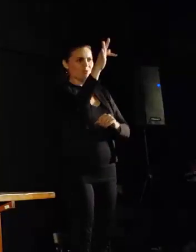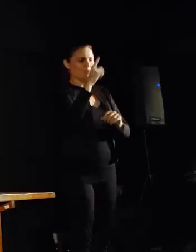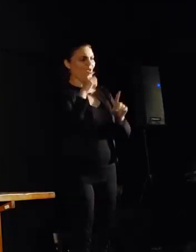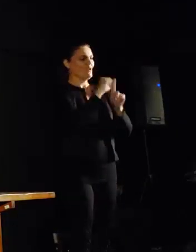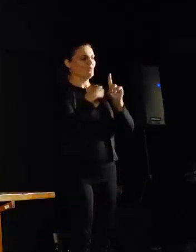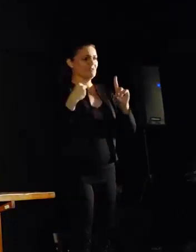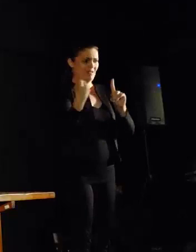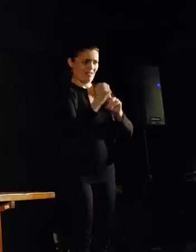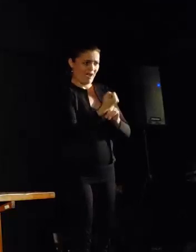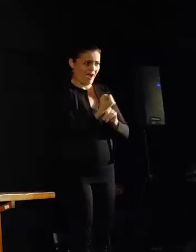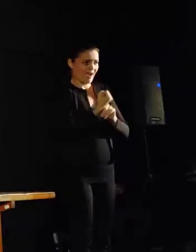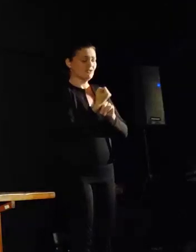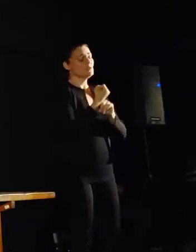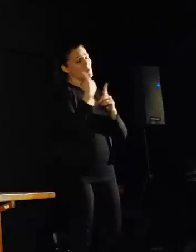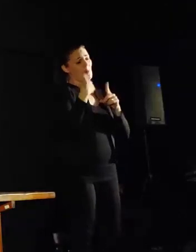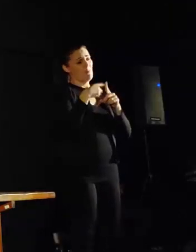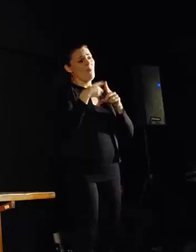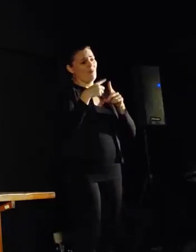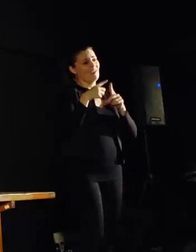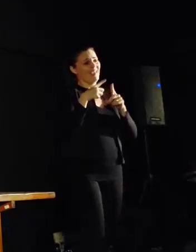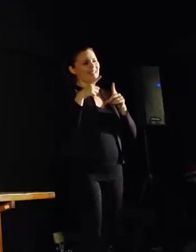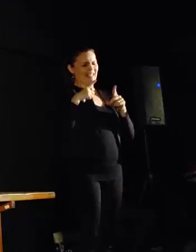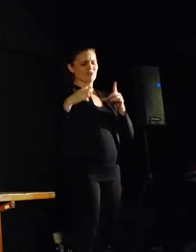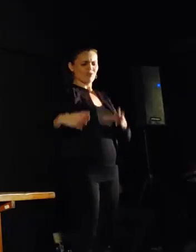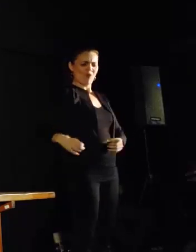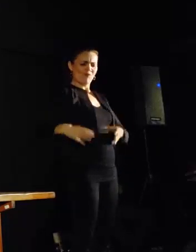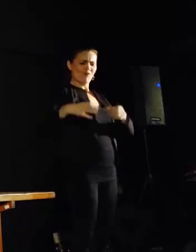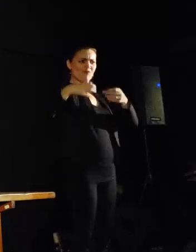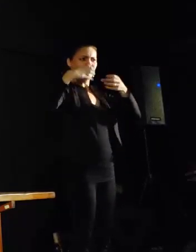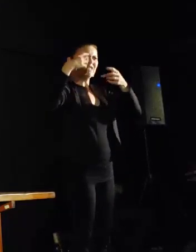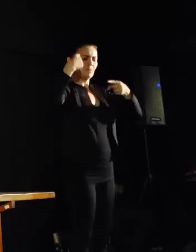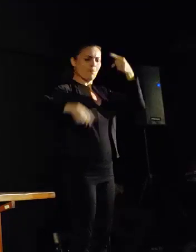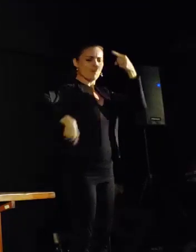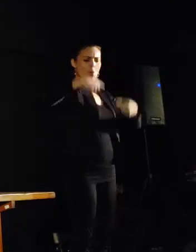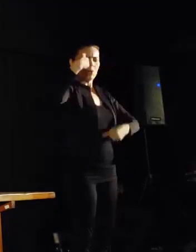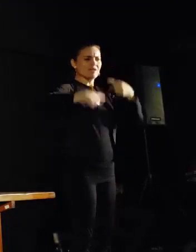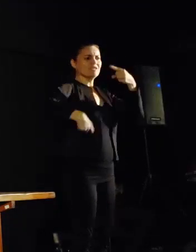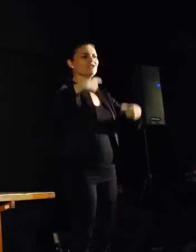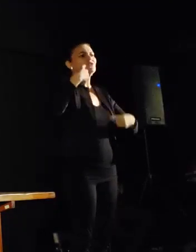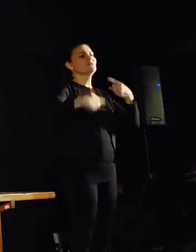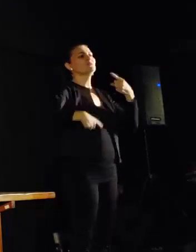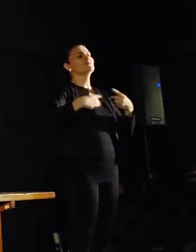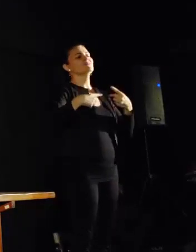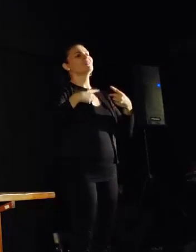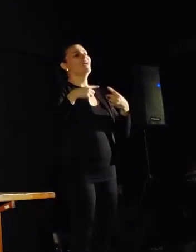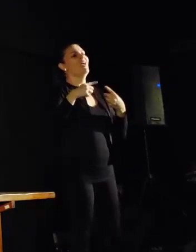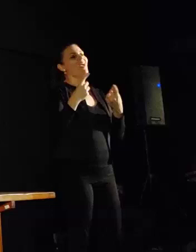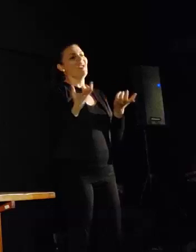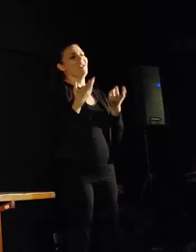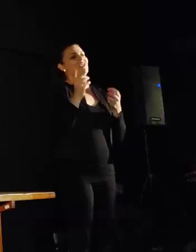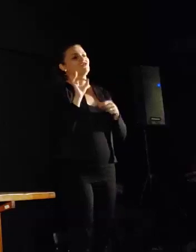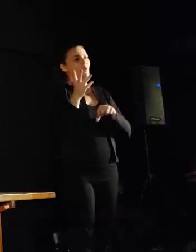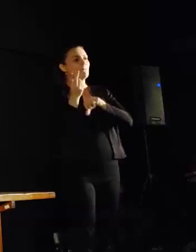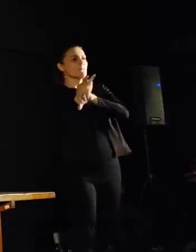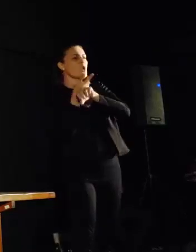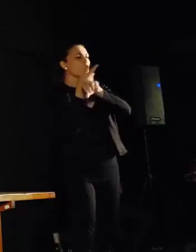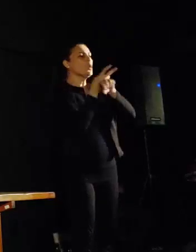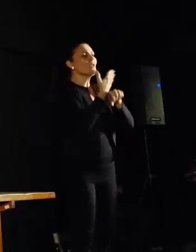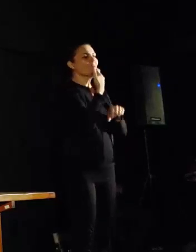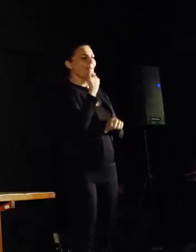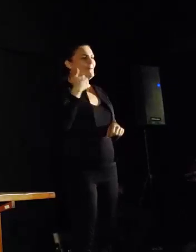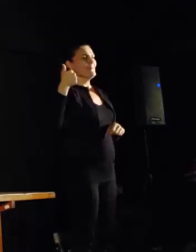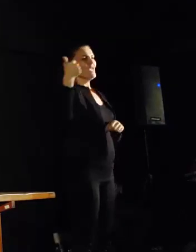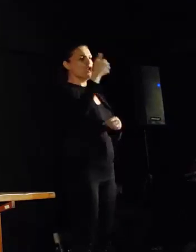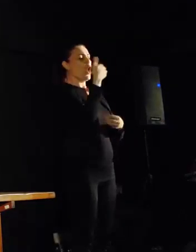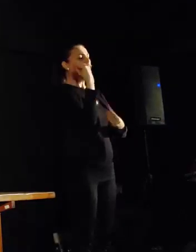conflitos políticos se organizam dessa forma. Porque esses conflitos políticos, mais uma vez, não são conflitos sobre a procura de um melhor argumento. Eles são conflitos